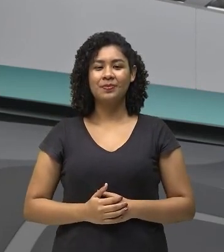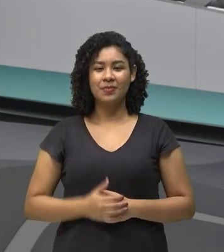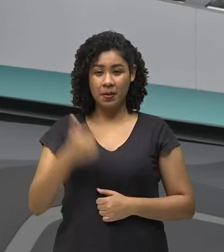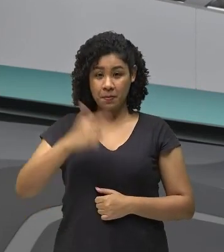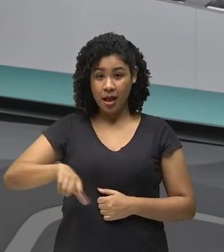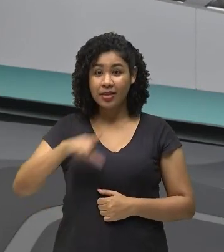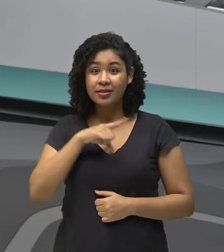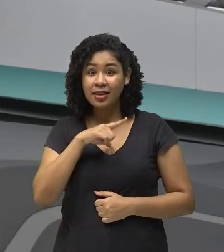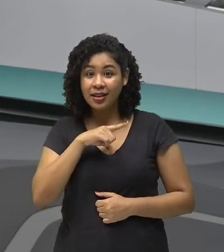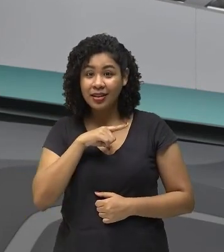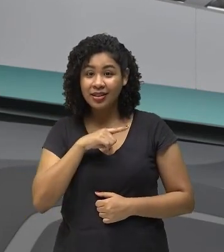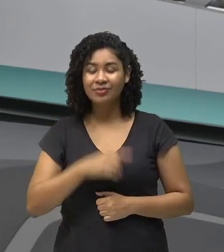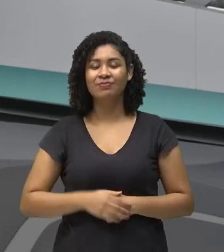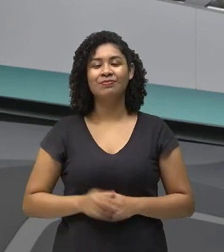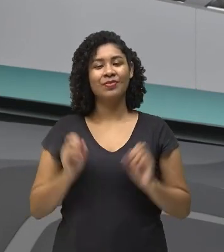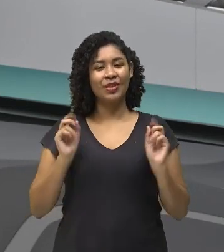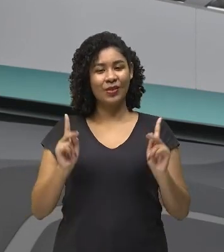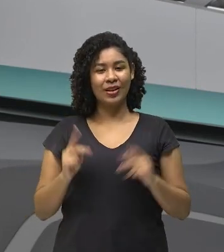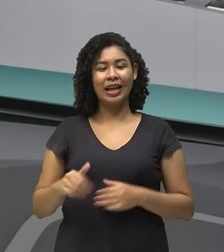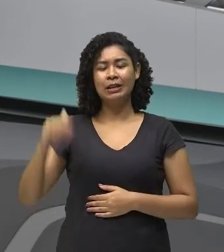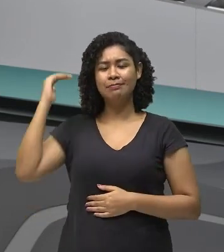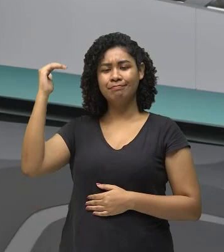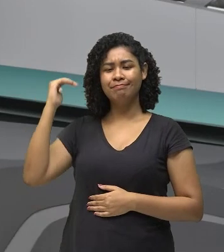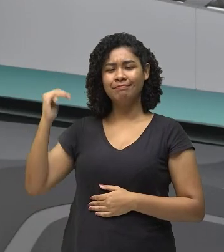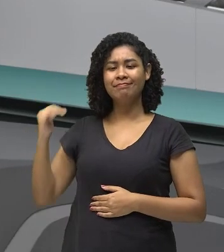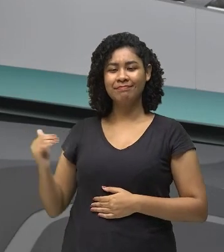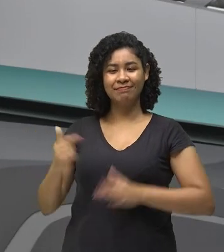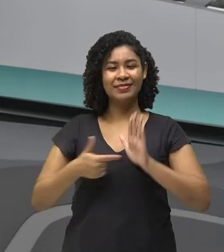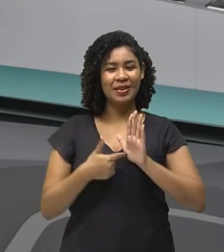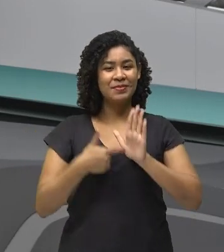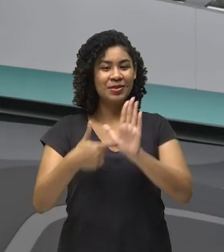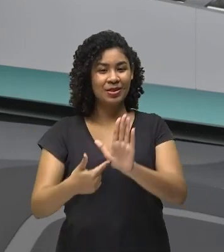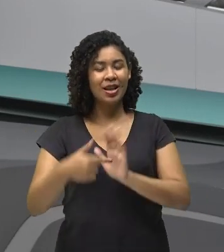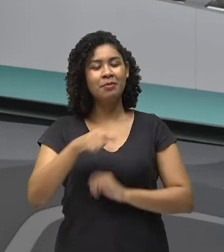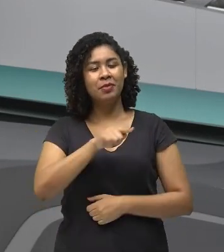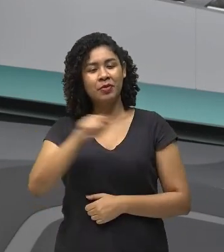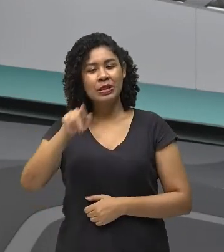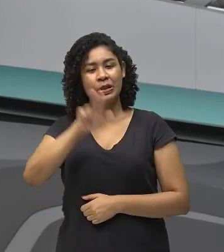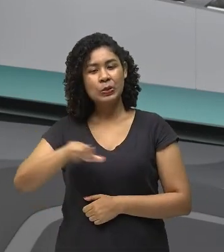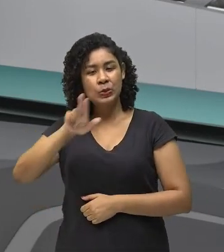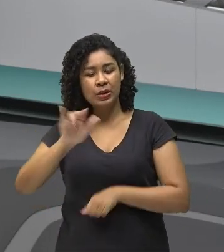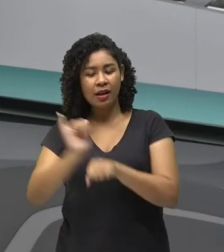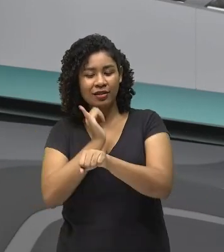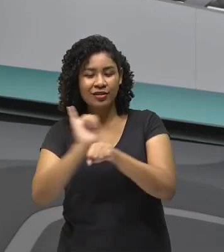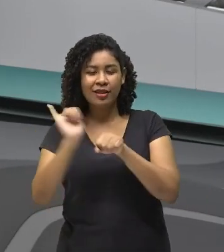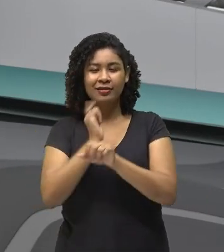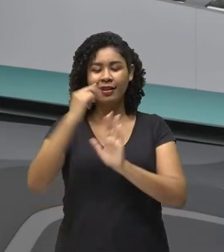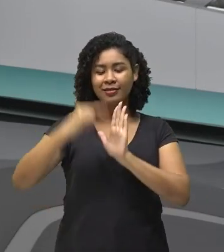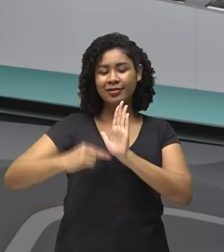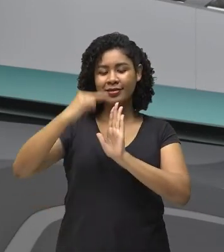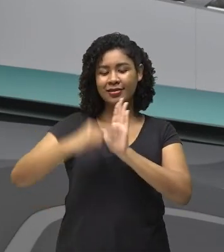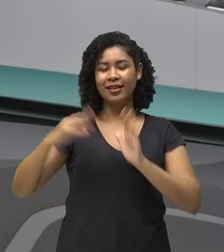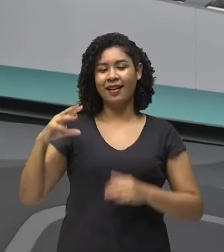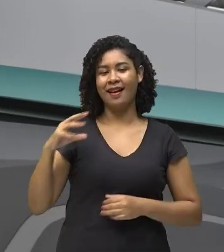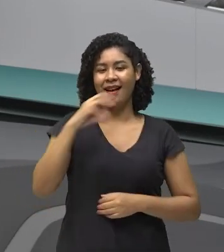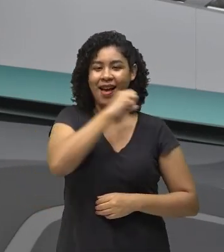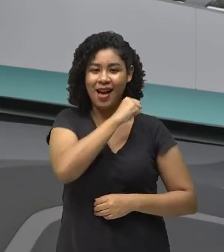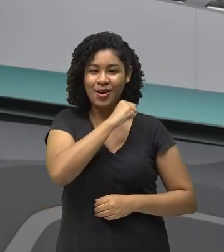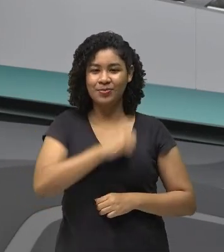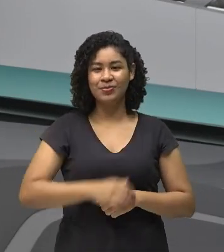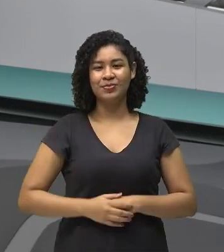Ok. Bem, então esses foram os nossos passos, né, para a gente utilizar a estratégia de leitura Skimming.